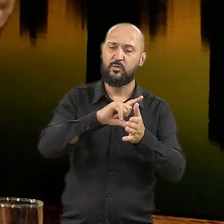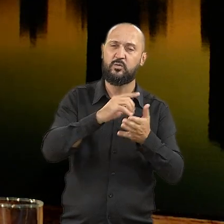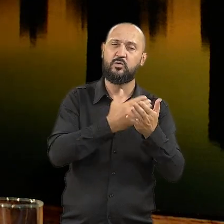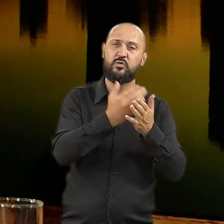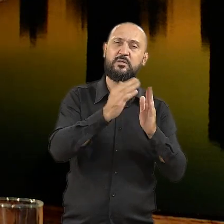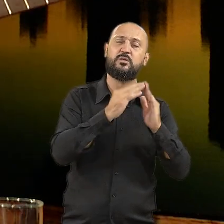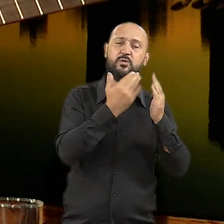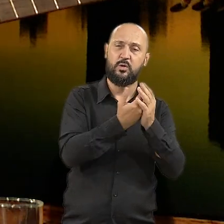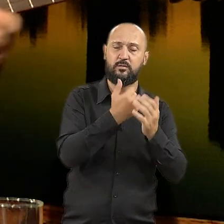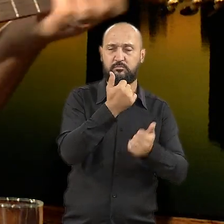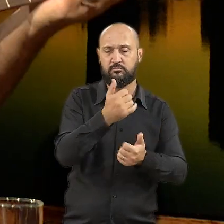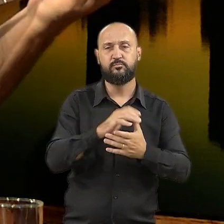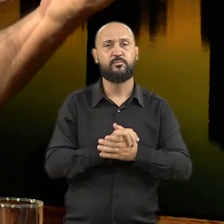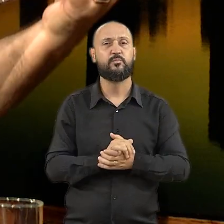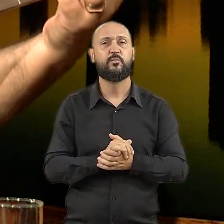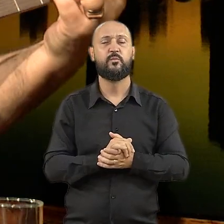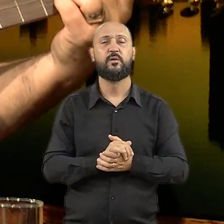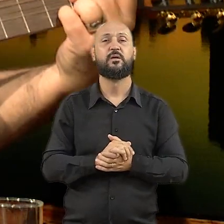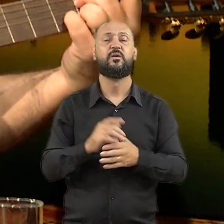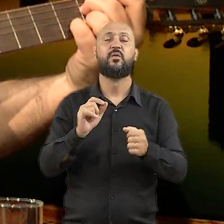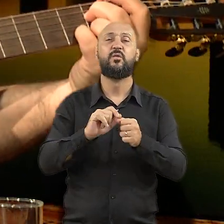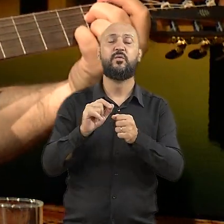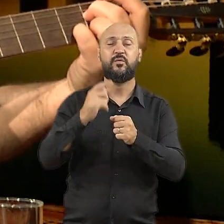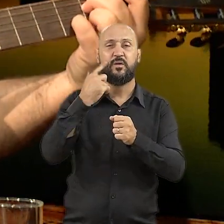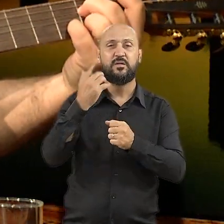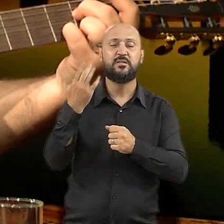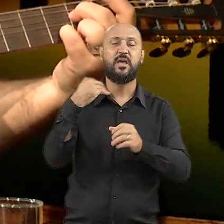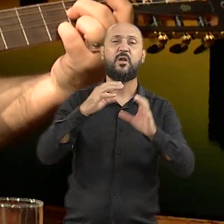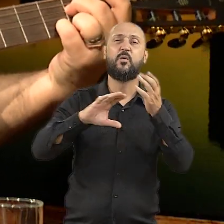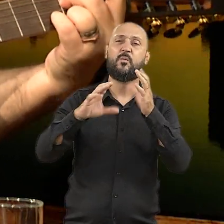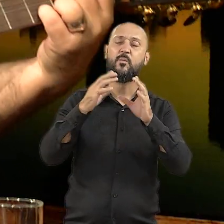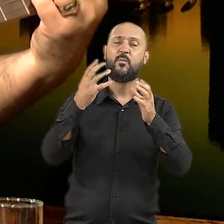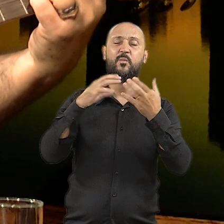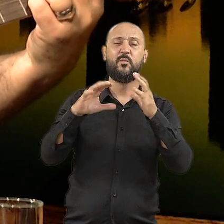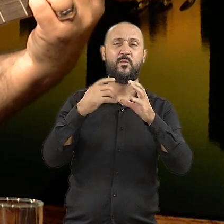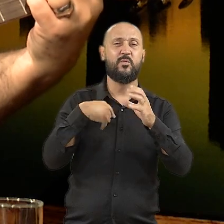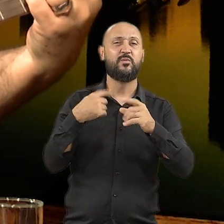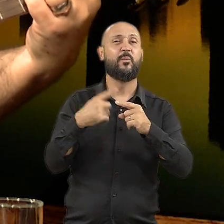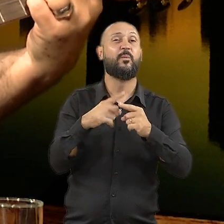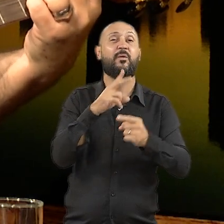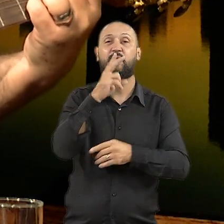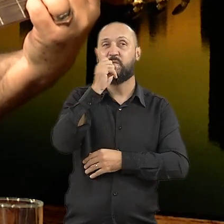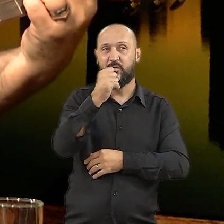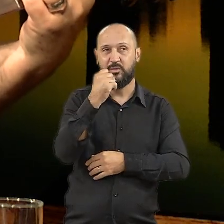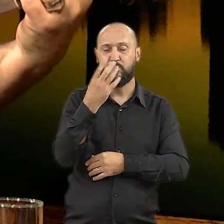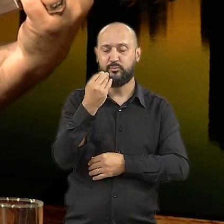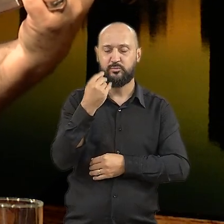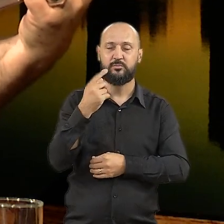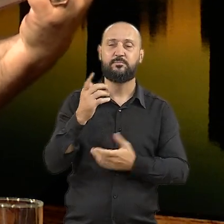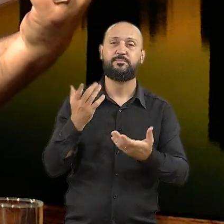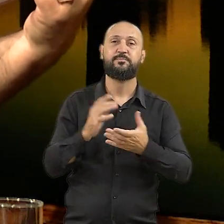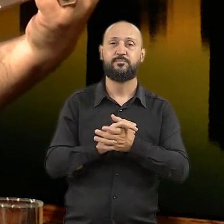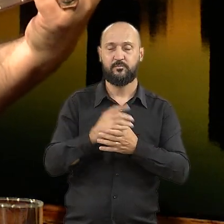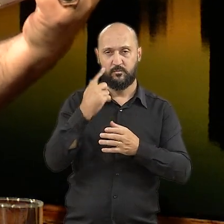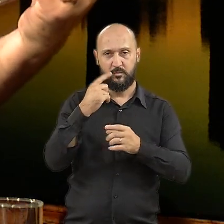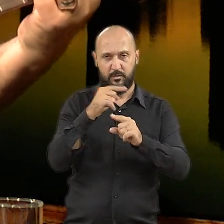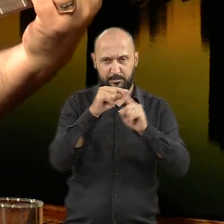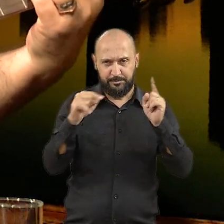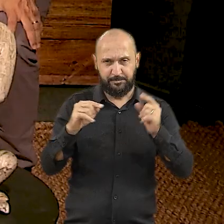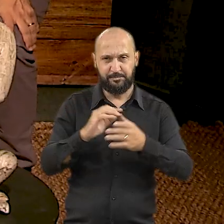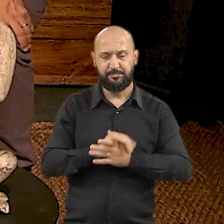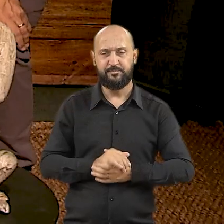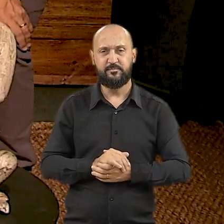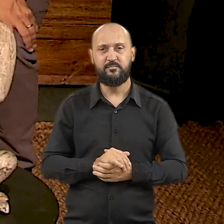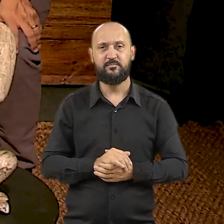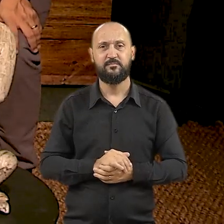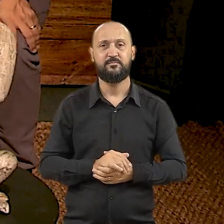foi lá no colégio. E a gente fez essa... Que era uma música que daí marcou porque a gente tocou muito ela. Eu vou tocar um pedacinho.